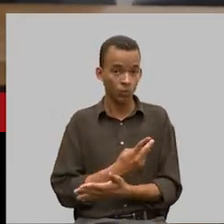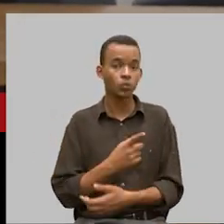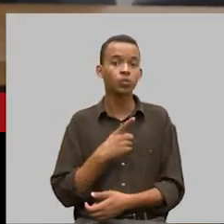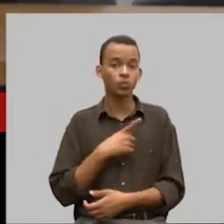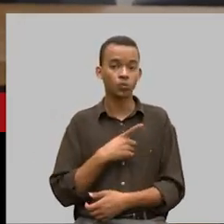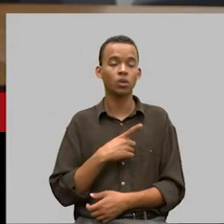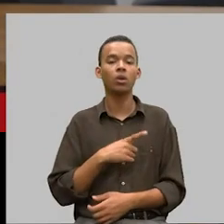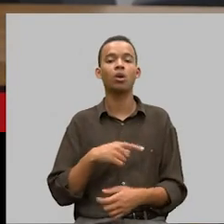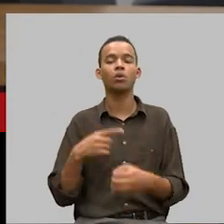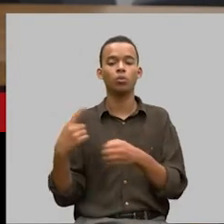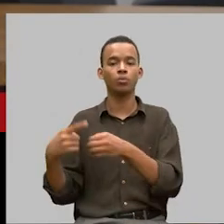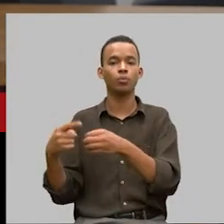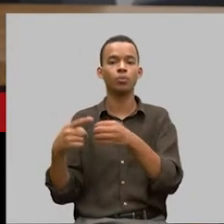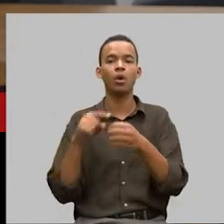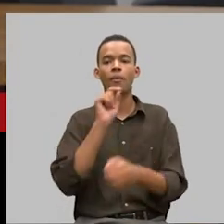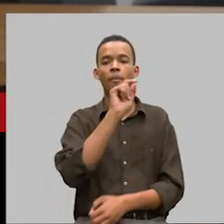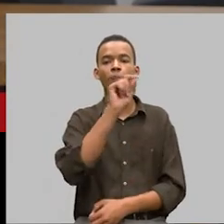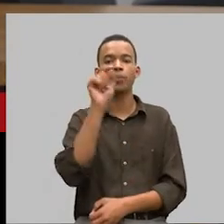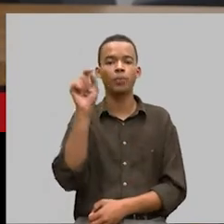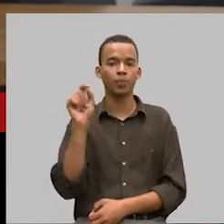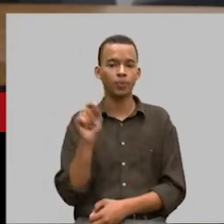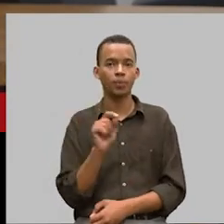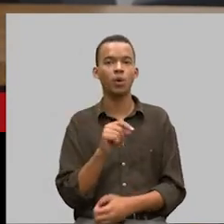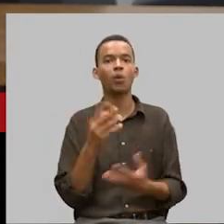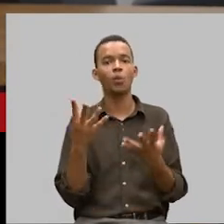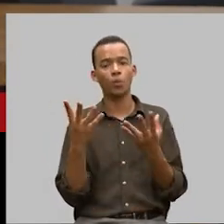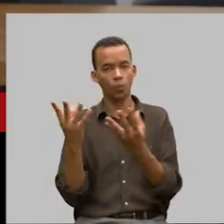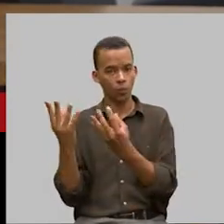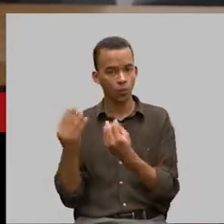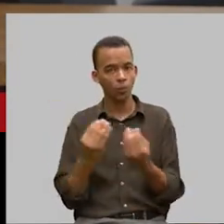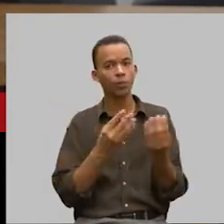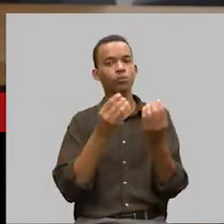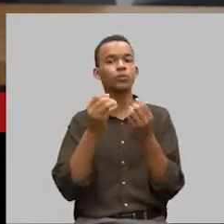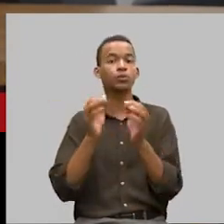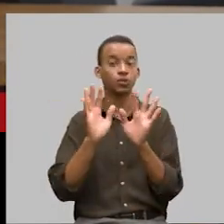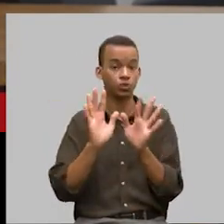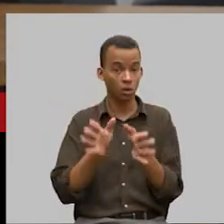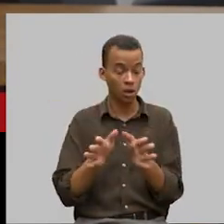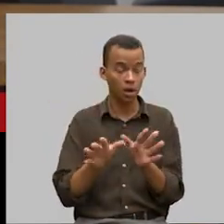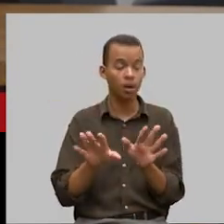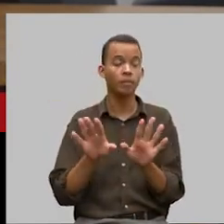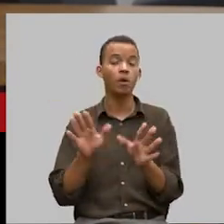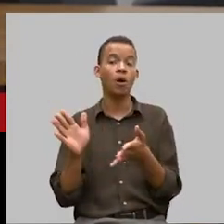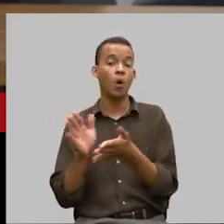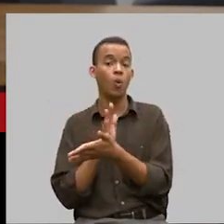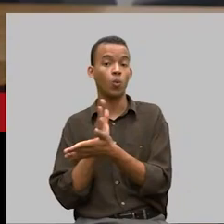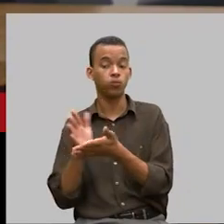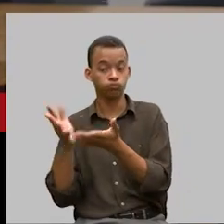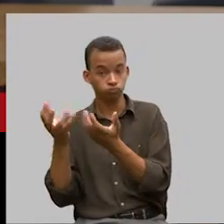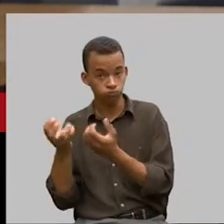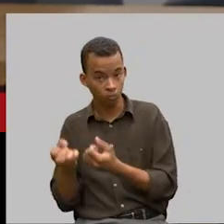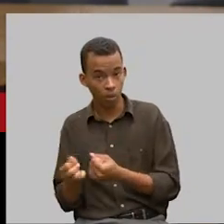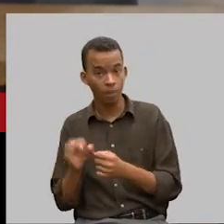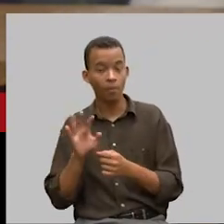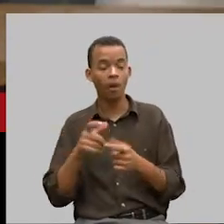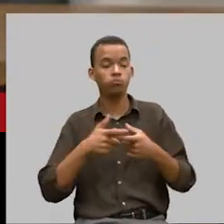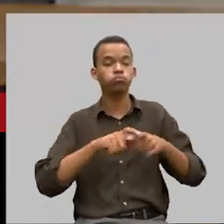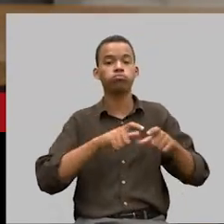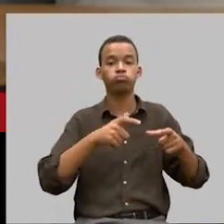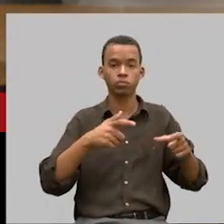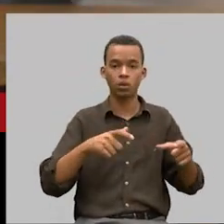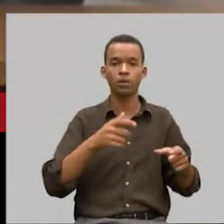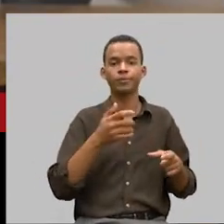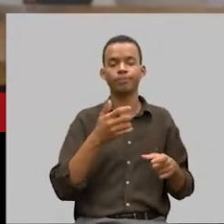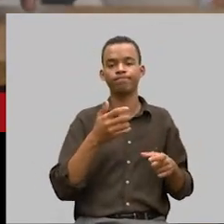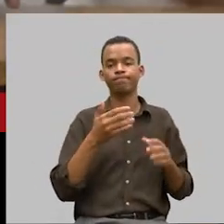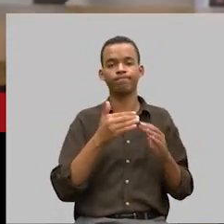em todos os municípios muitos municípios alguns eh tem AC colhe mas a maior parte não então falta uma mobilização